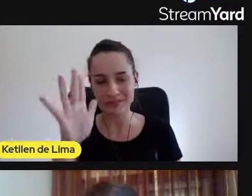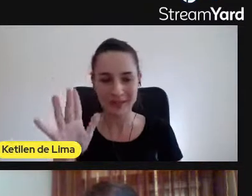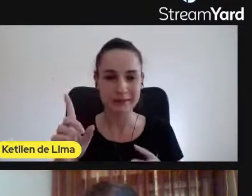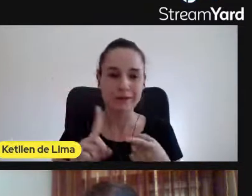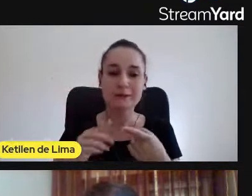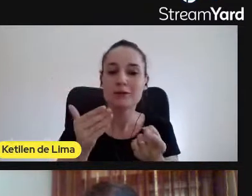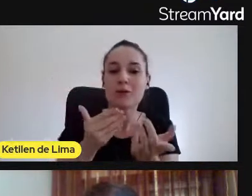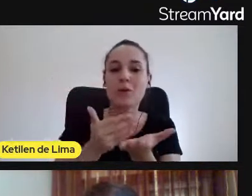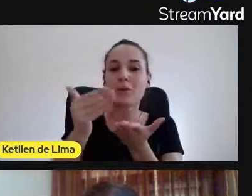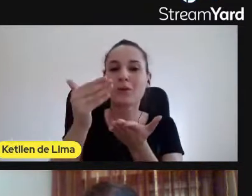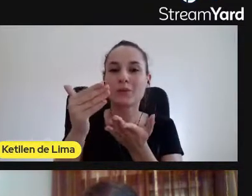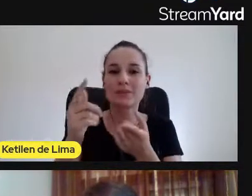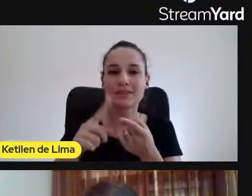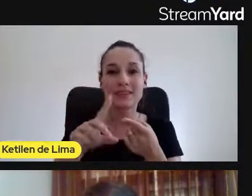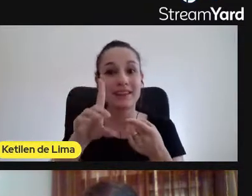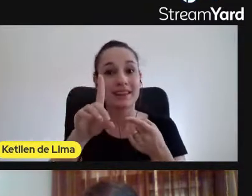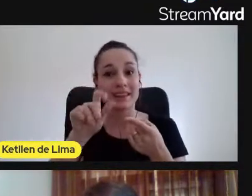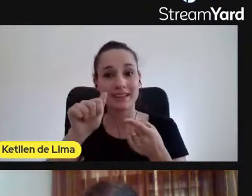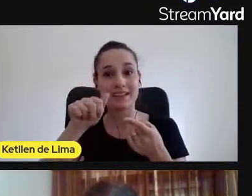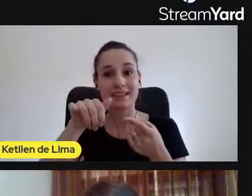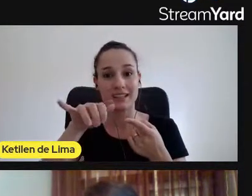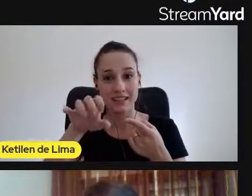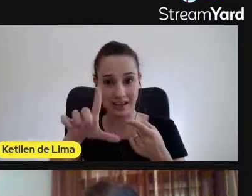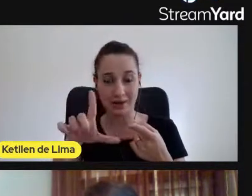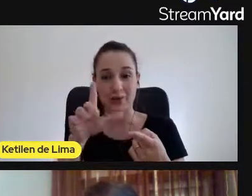gostei muito, é que assim,